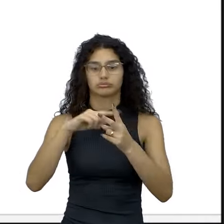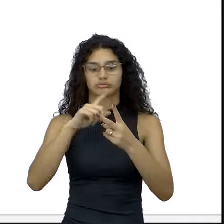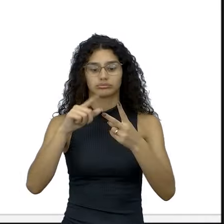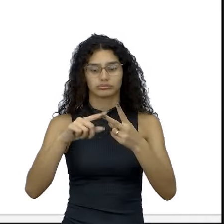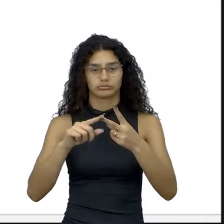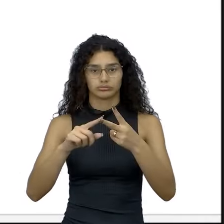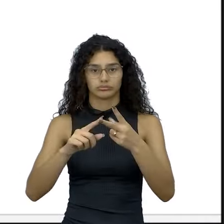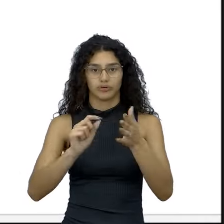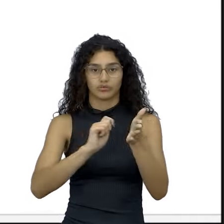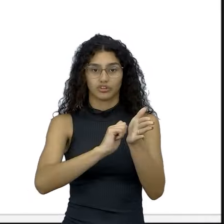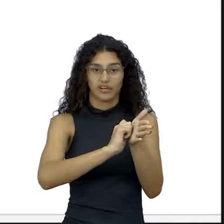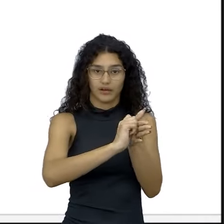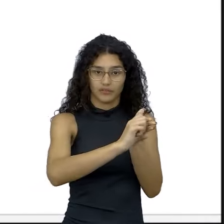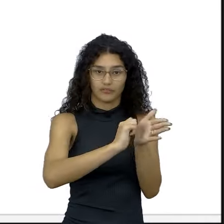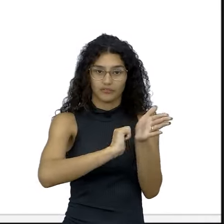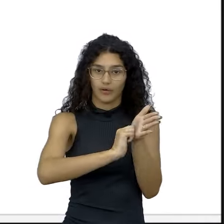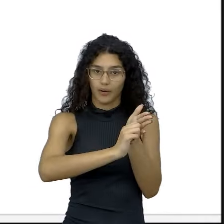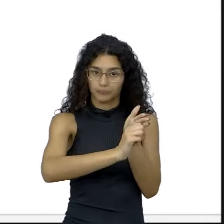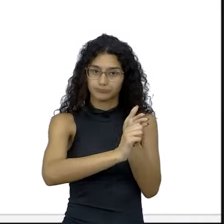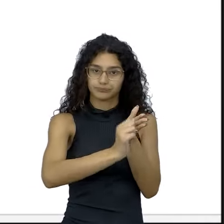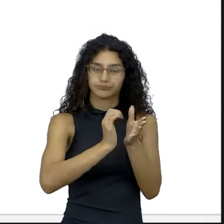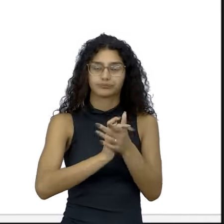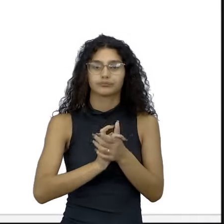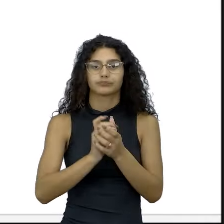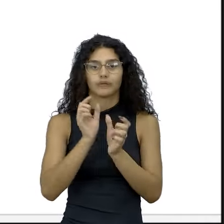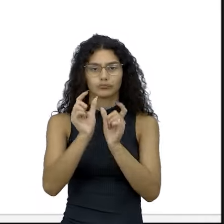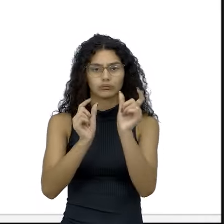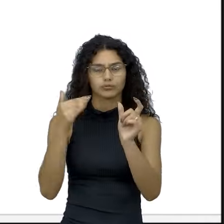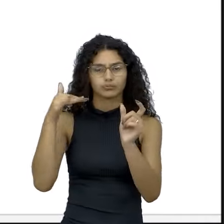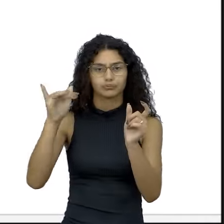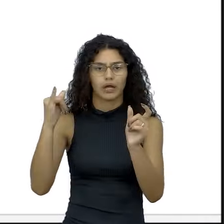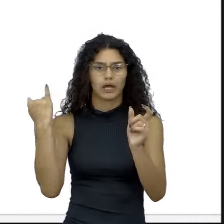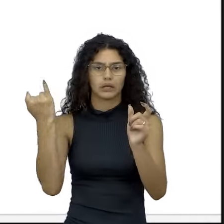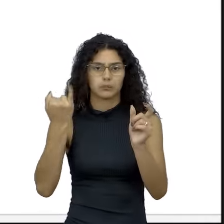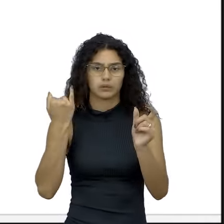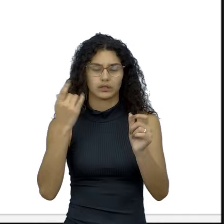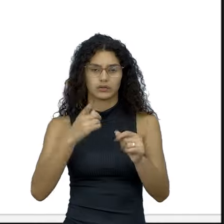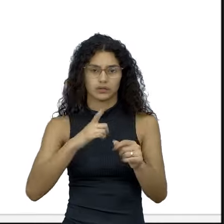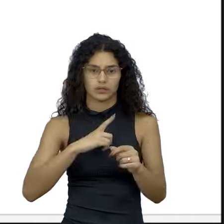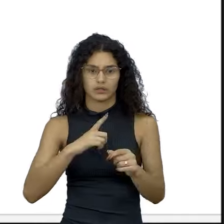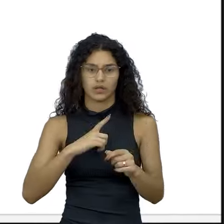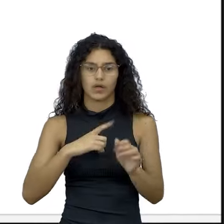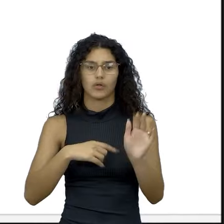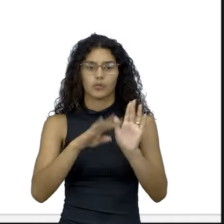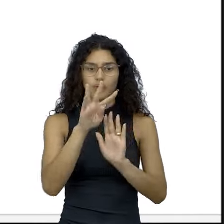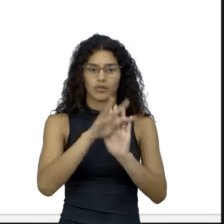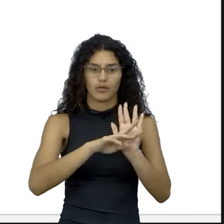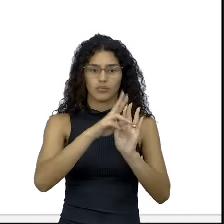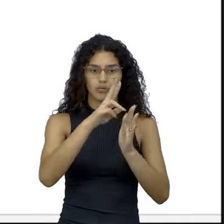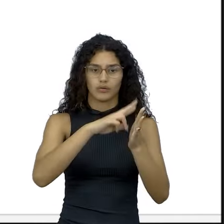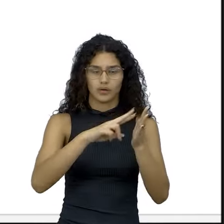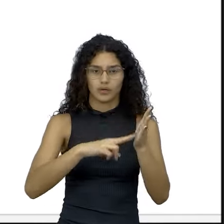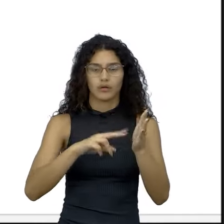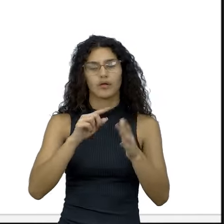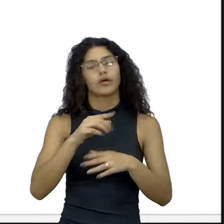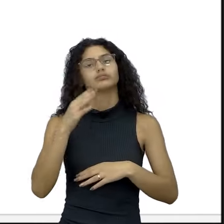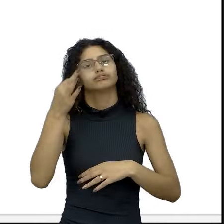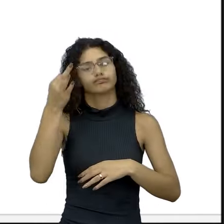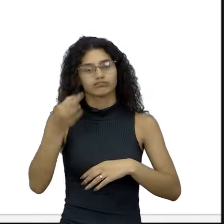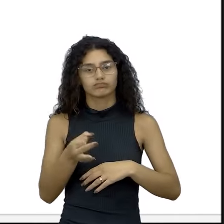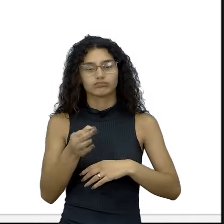passo de grifar, os trechos mais importantes, né, do texto lido, irão com certeza